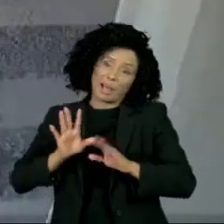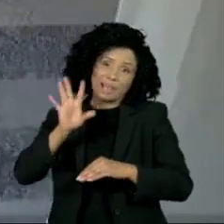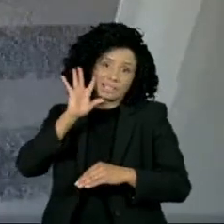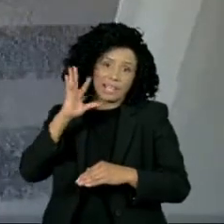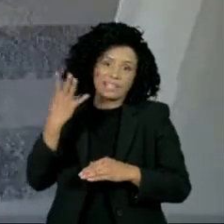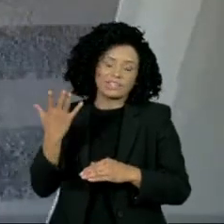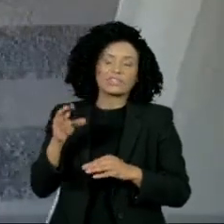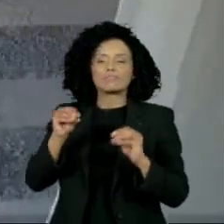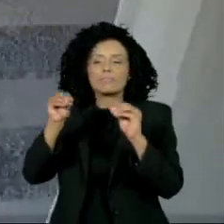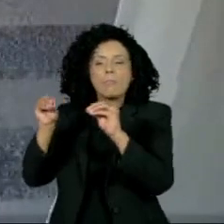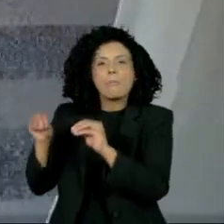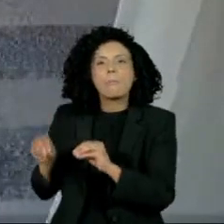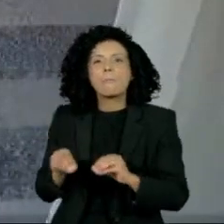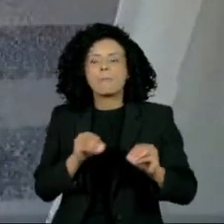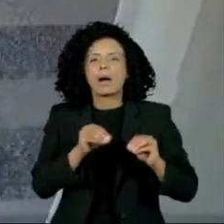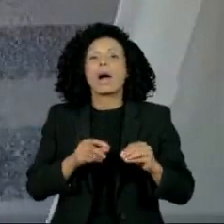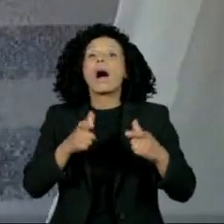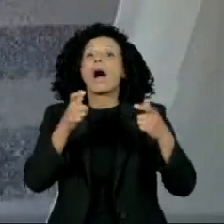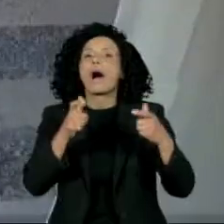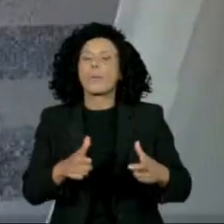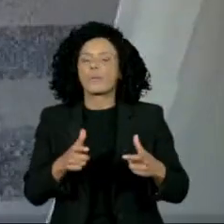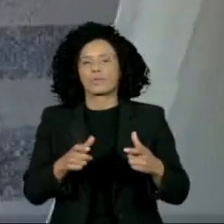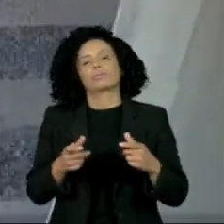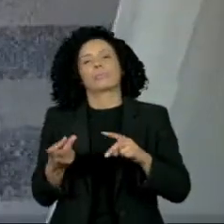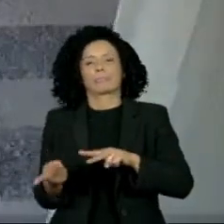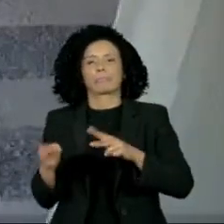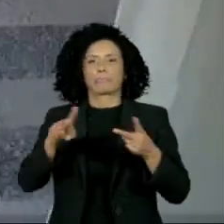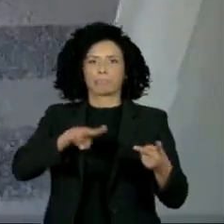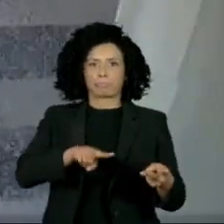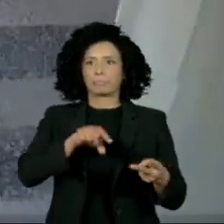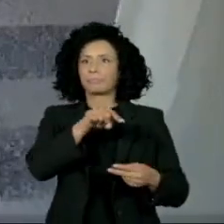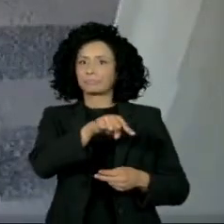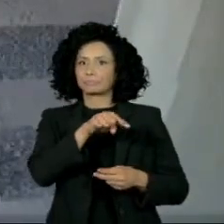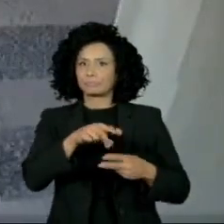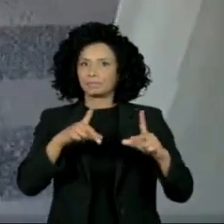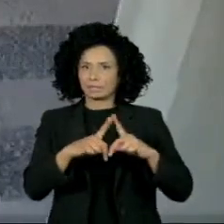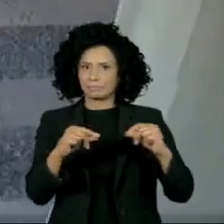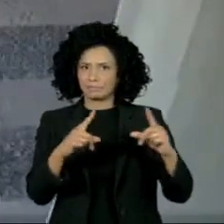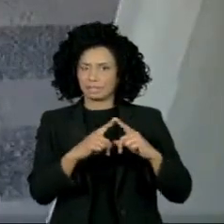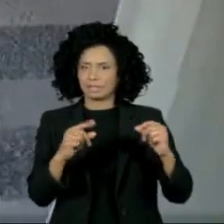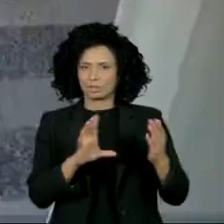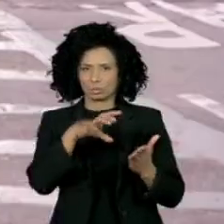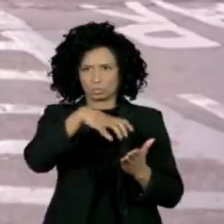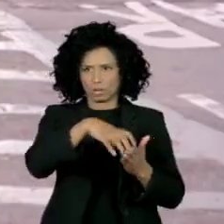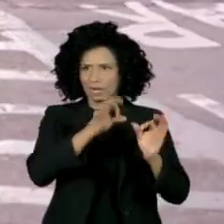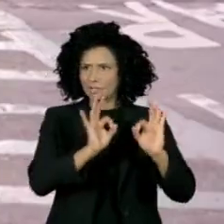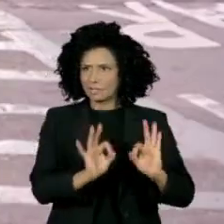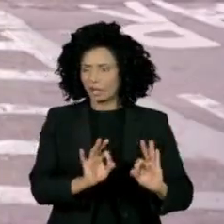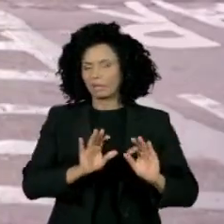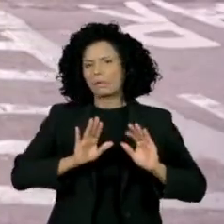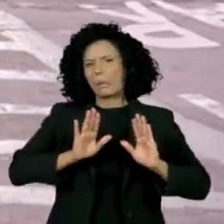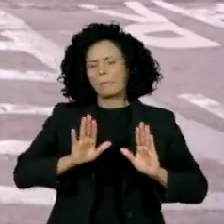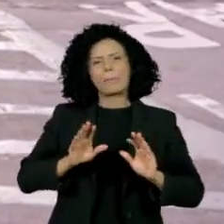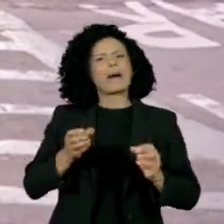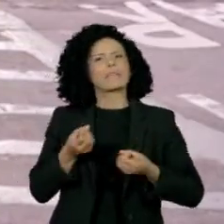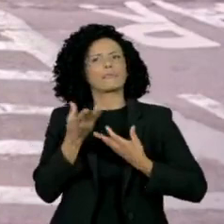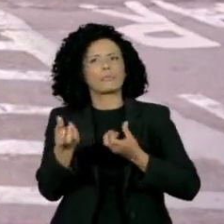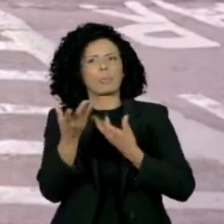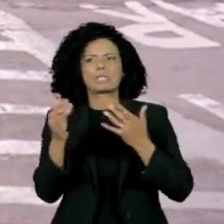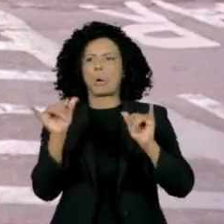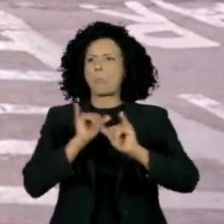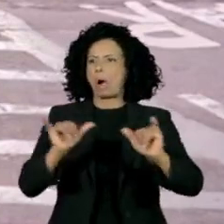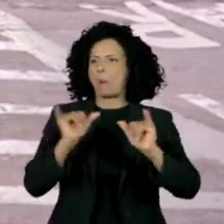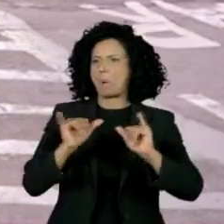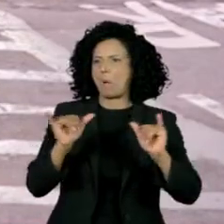era de transferir Milton Ribeiro para Brasília, na sede da corporação. Depois da divulgação dessas falas, a Polícia Federal